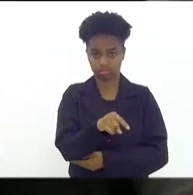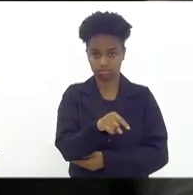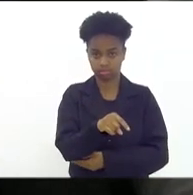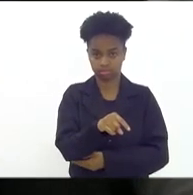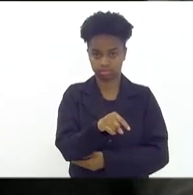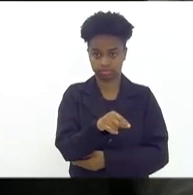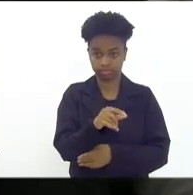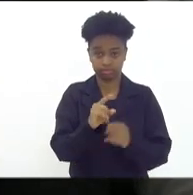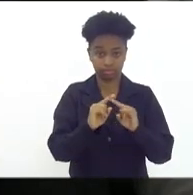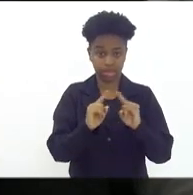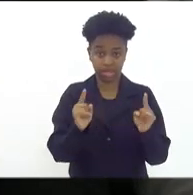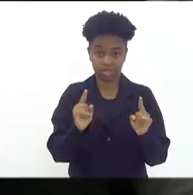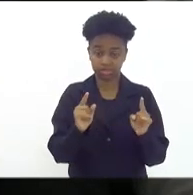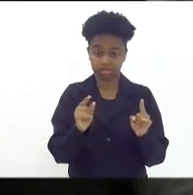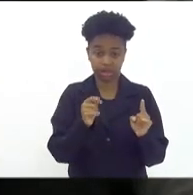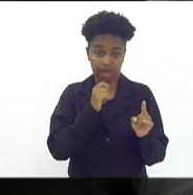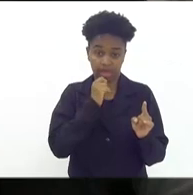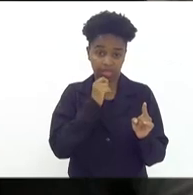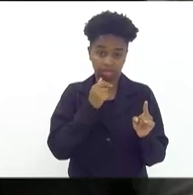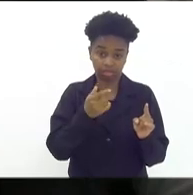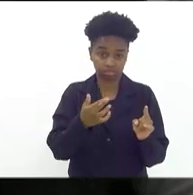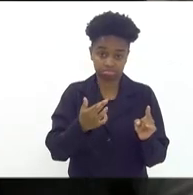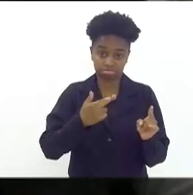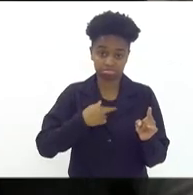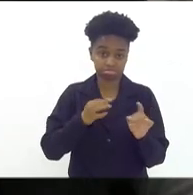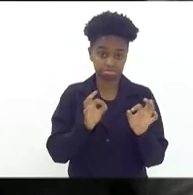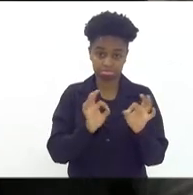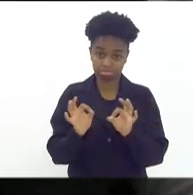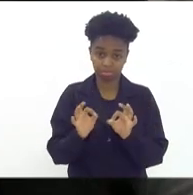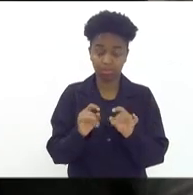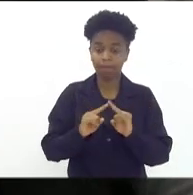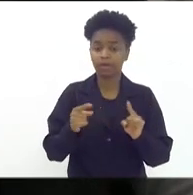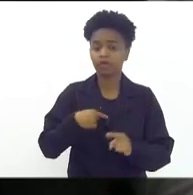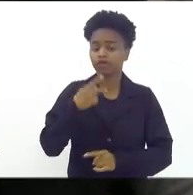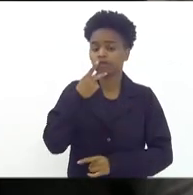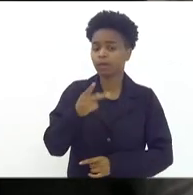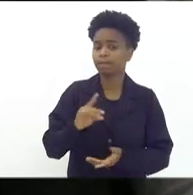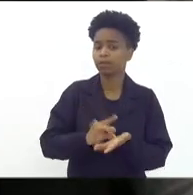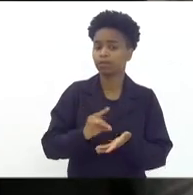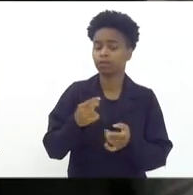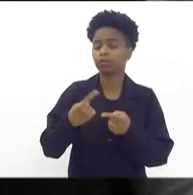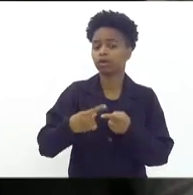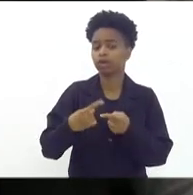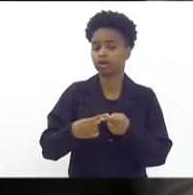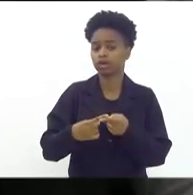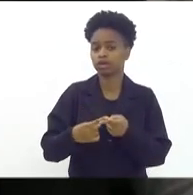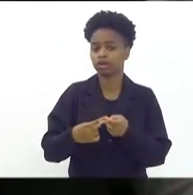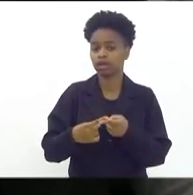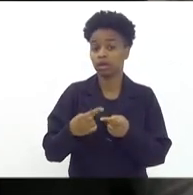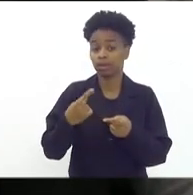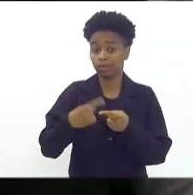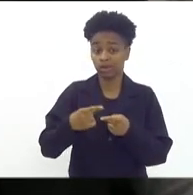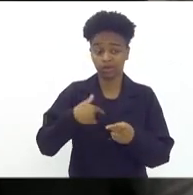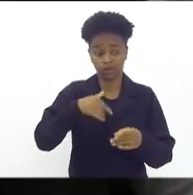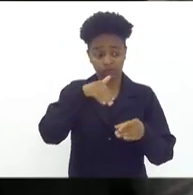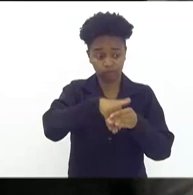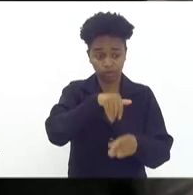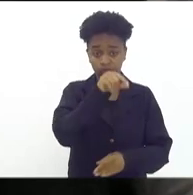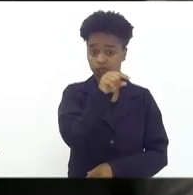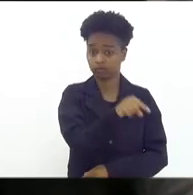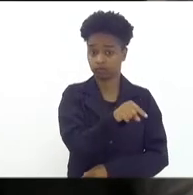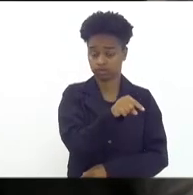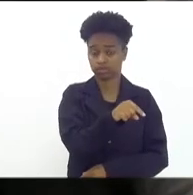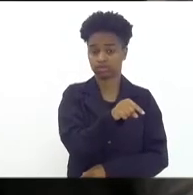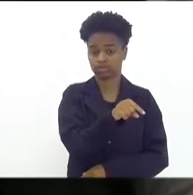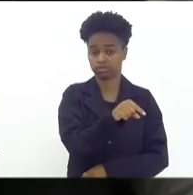enfim nós não tivemos ainda um retorno disso por que que eu tô falando porque eu como eleitor direto de vocês eu me sinto de uma